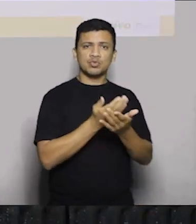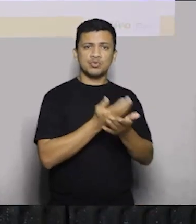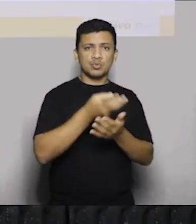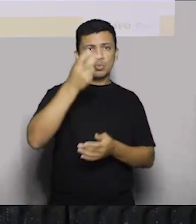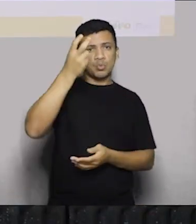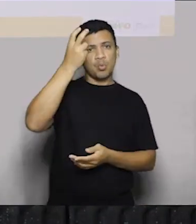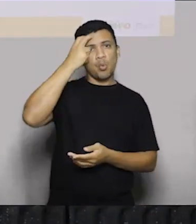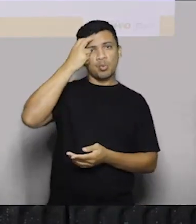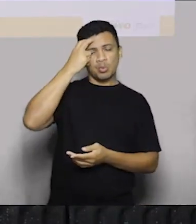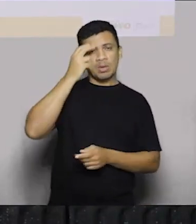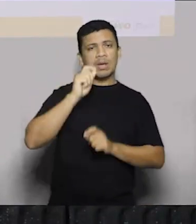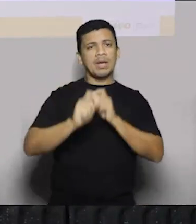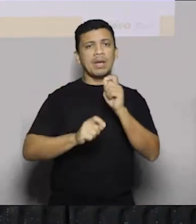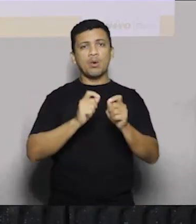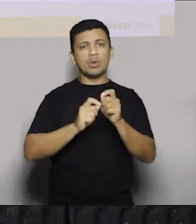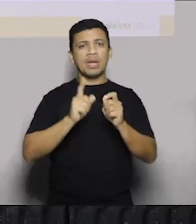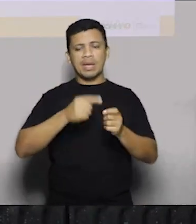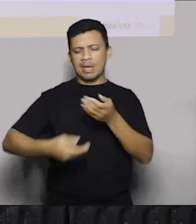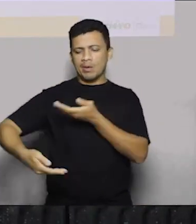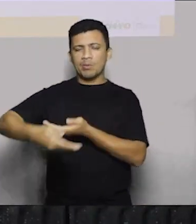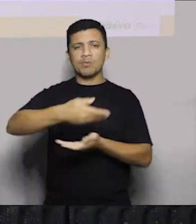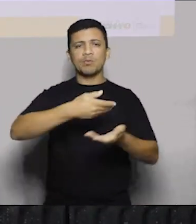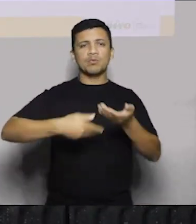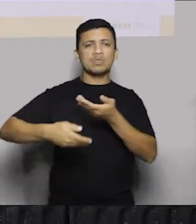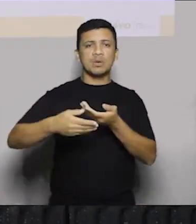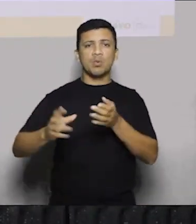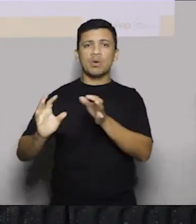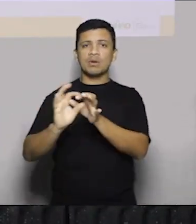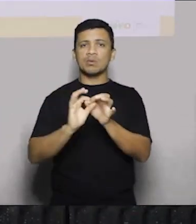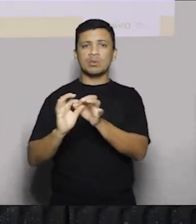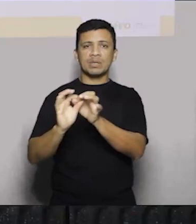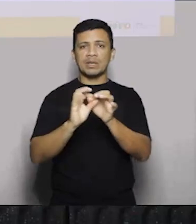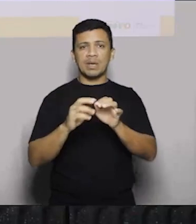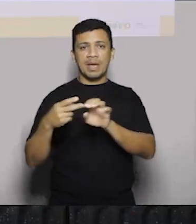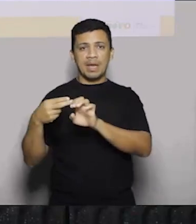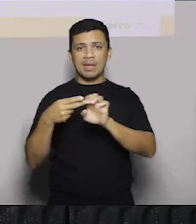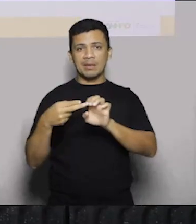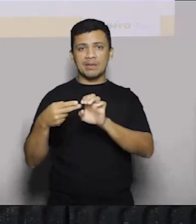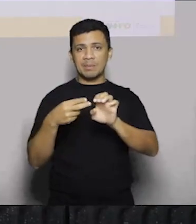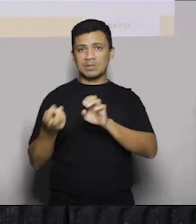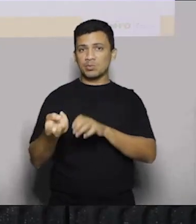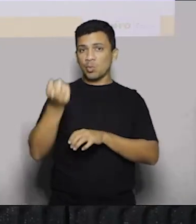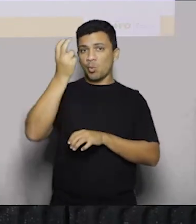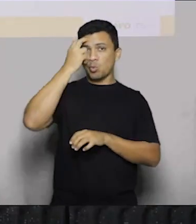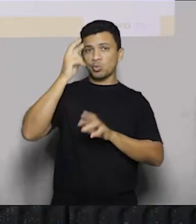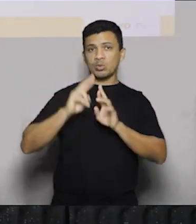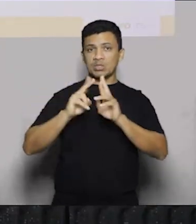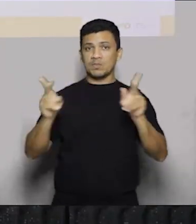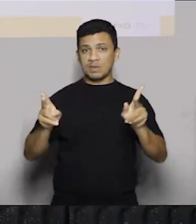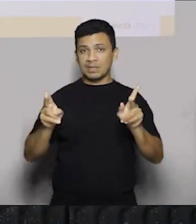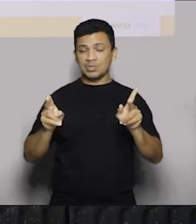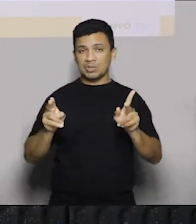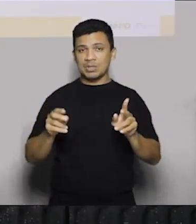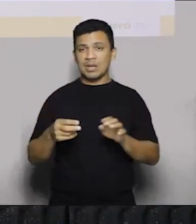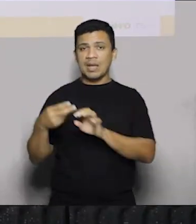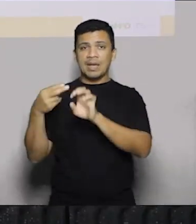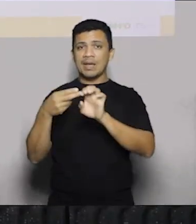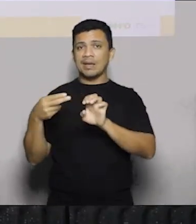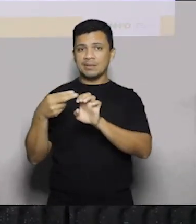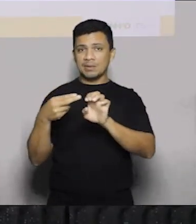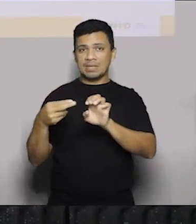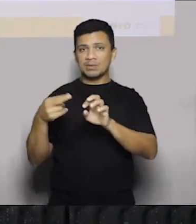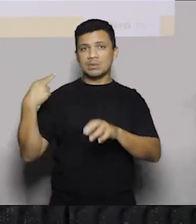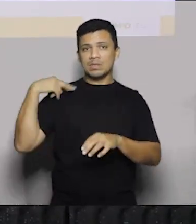como se fosse um intercâmbio, uma fusão de elementos de culturas diferentes. Nesse caso, elementos de diferentes religiões